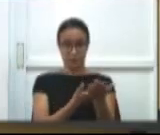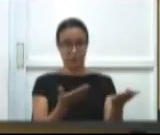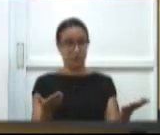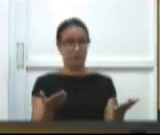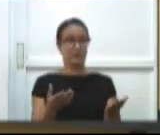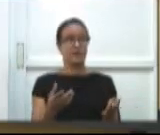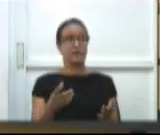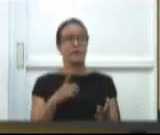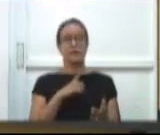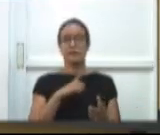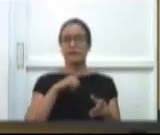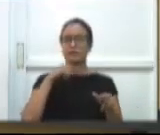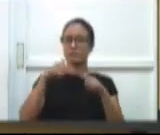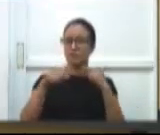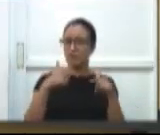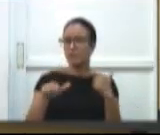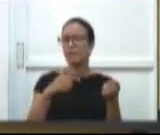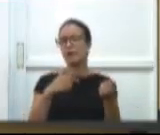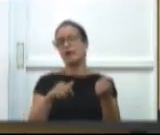drogas, né?